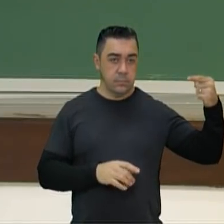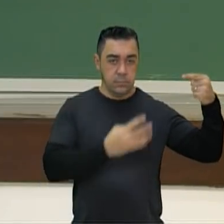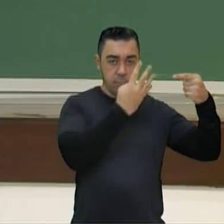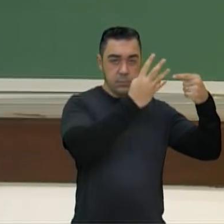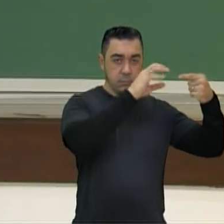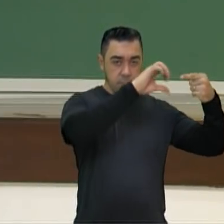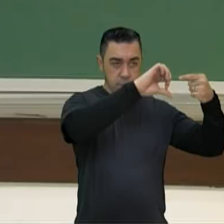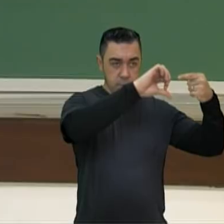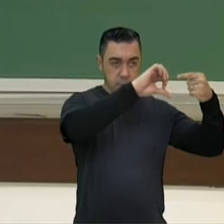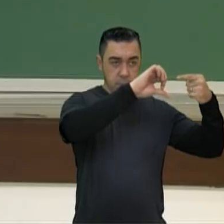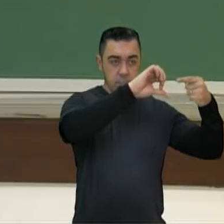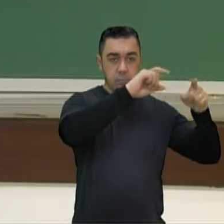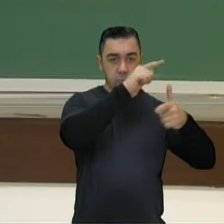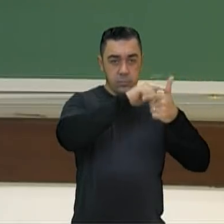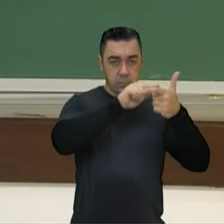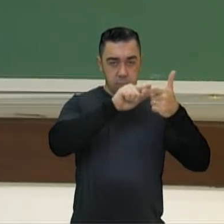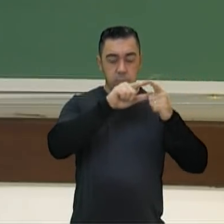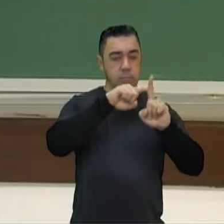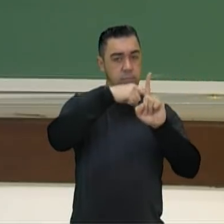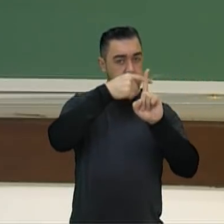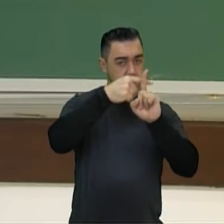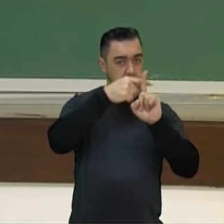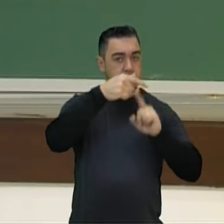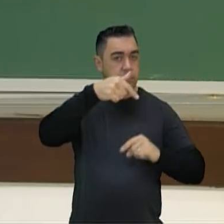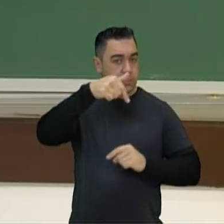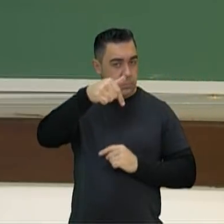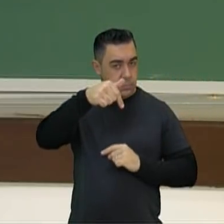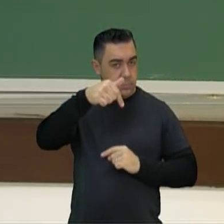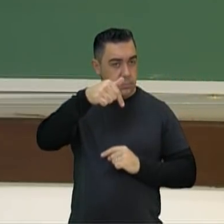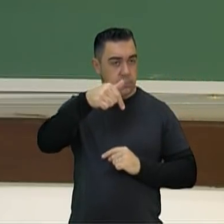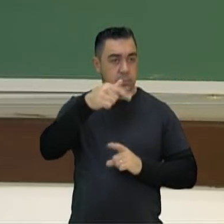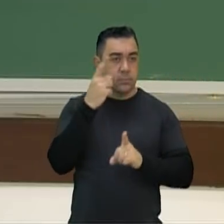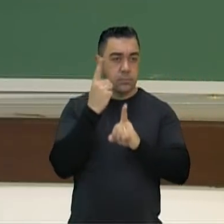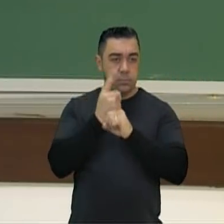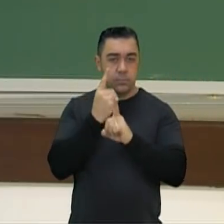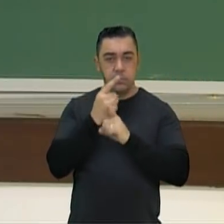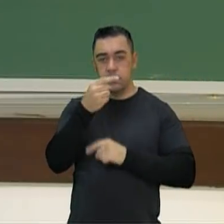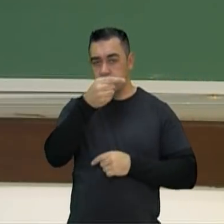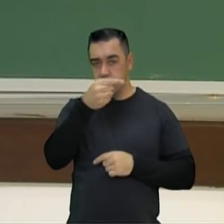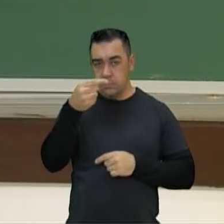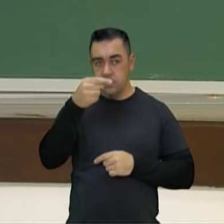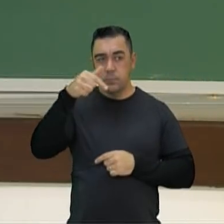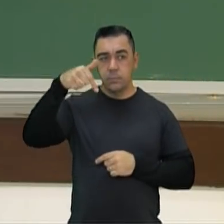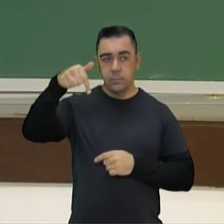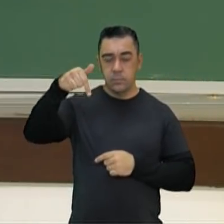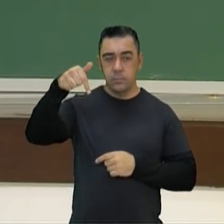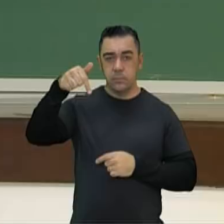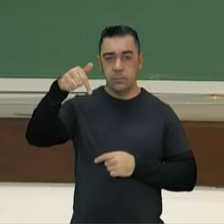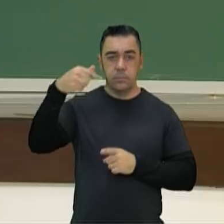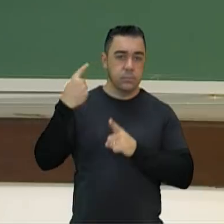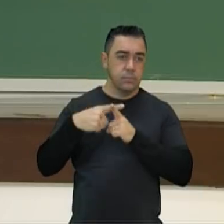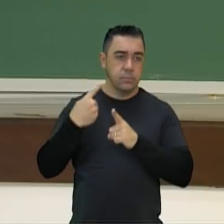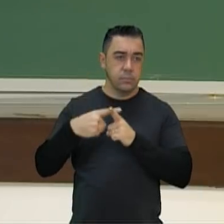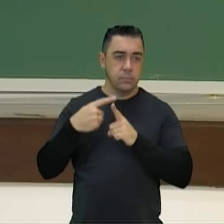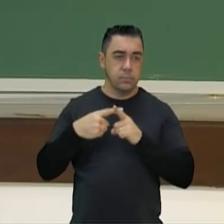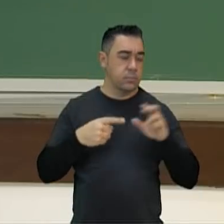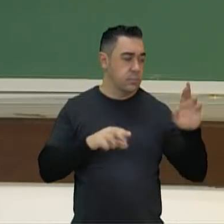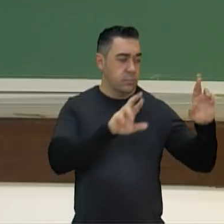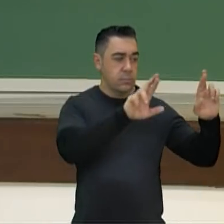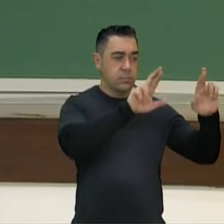menos 49 dividido por mais 7 dá menos 7.